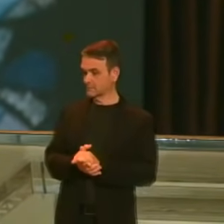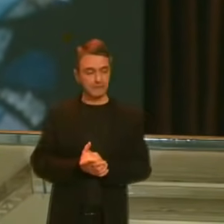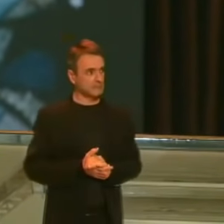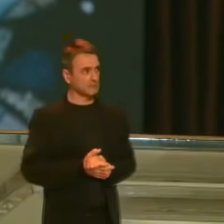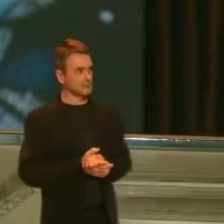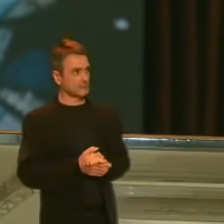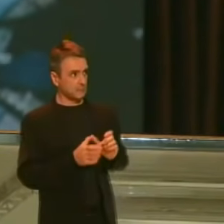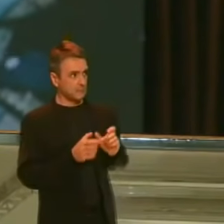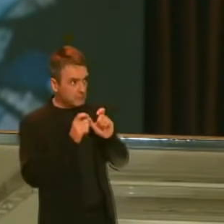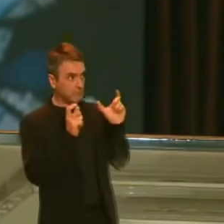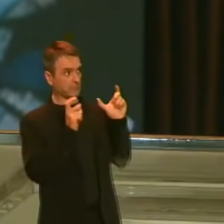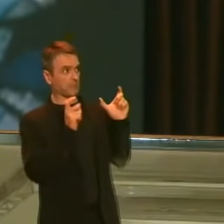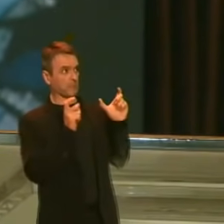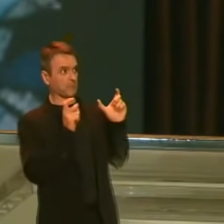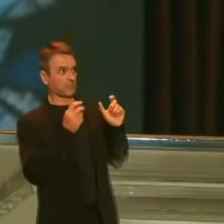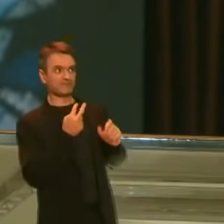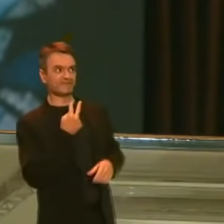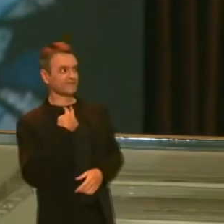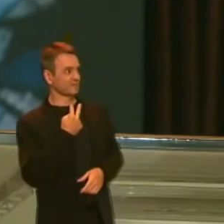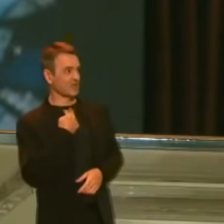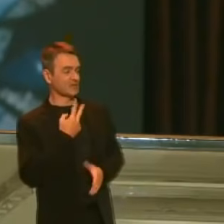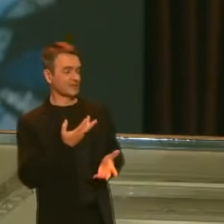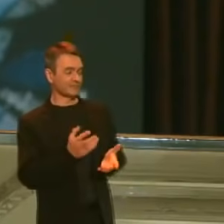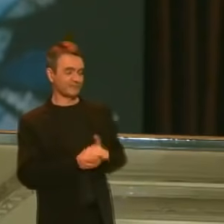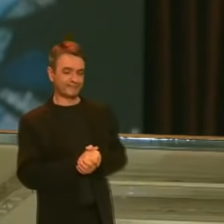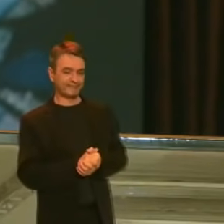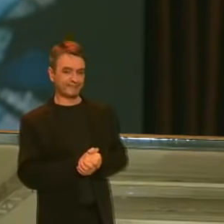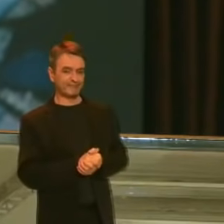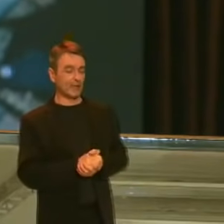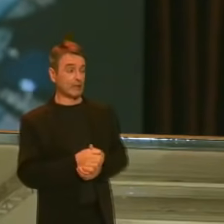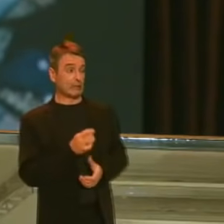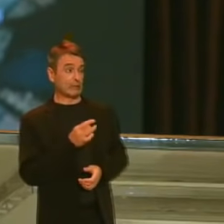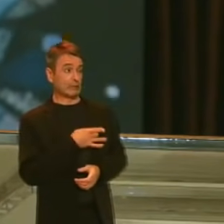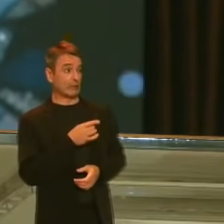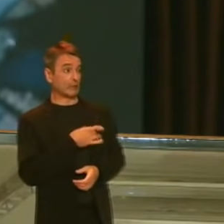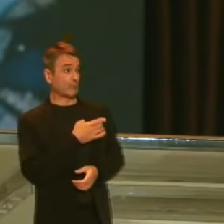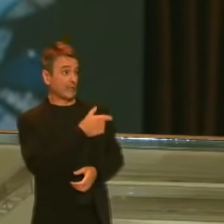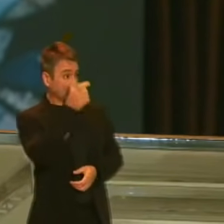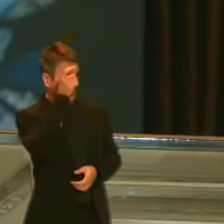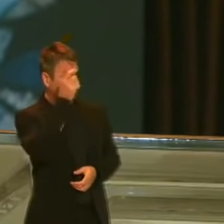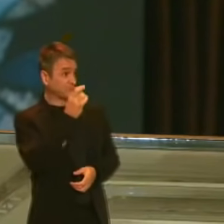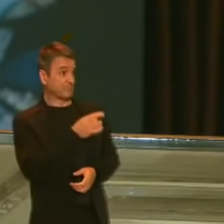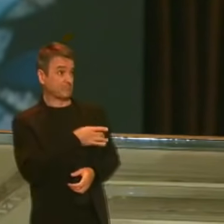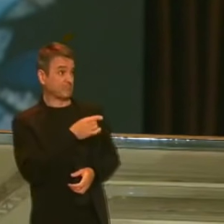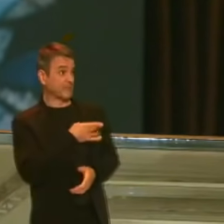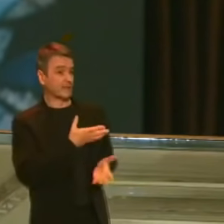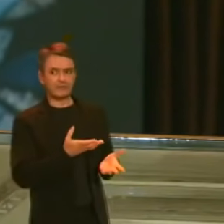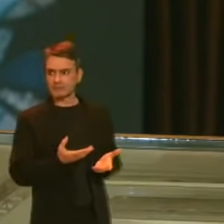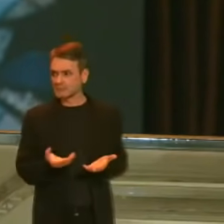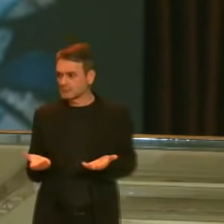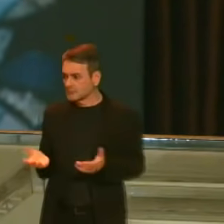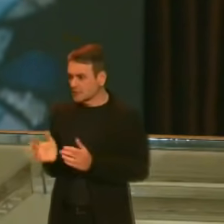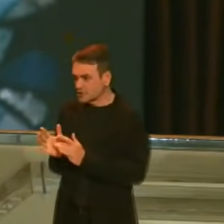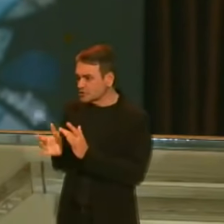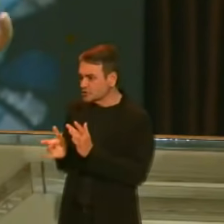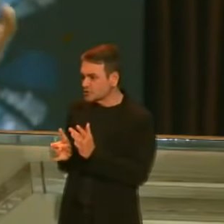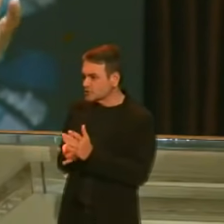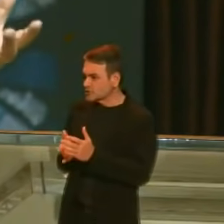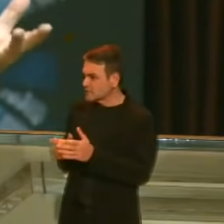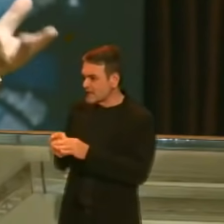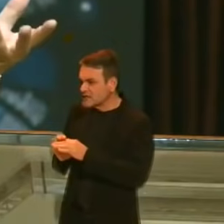ficou assustada e disse: não posso. Eu tenho medo deles. Mas eu disse, mas Jesus